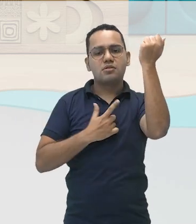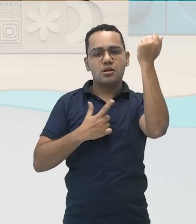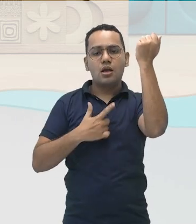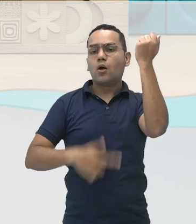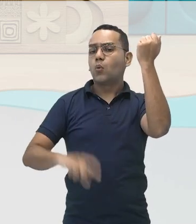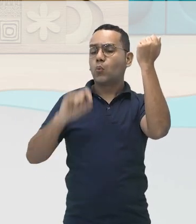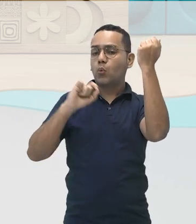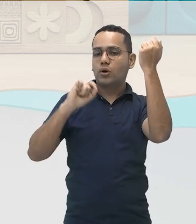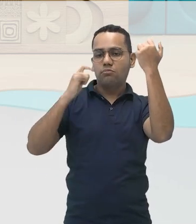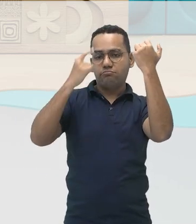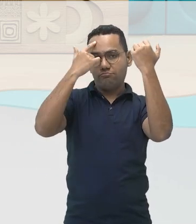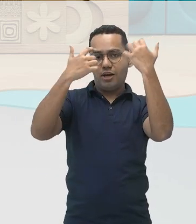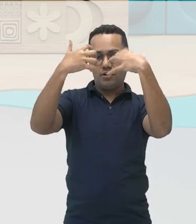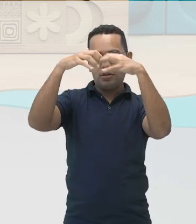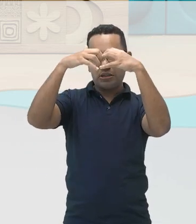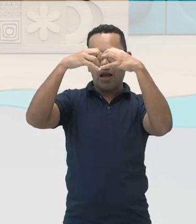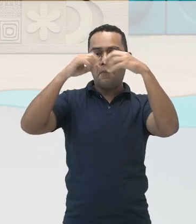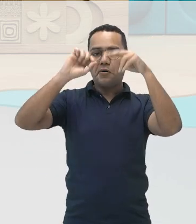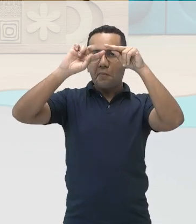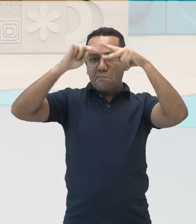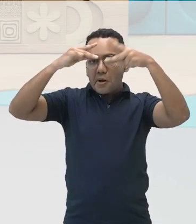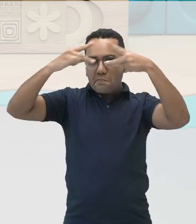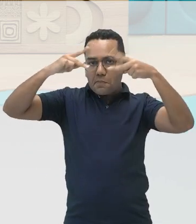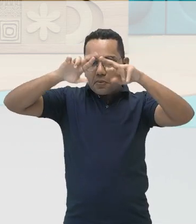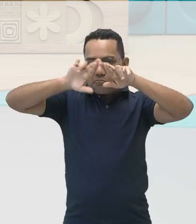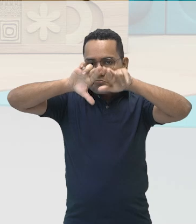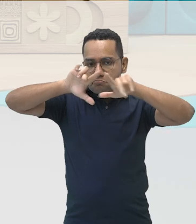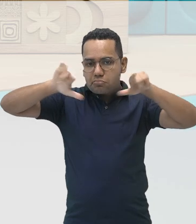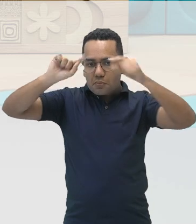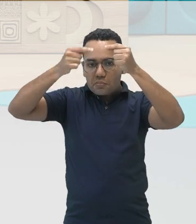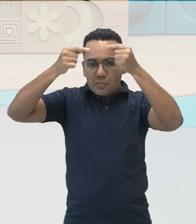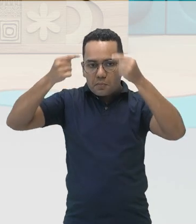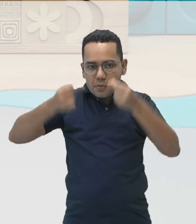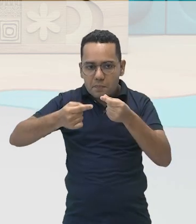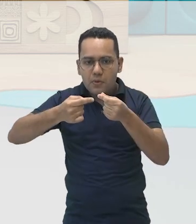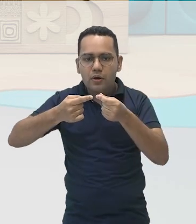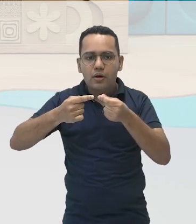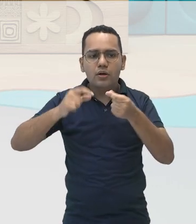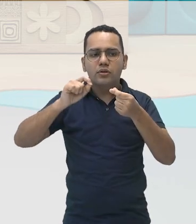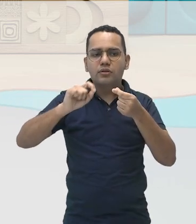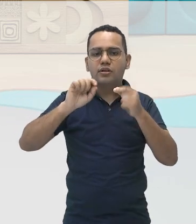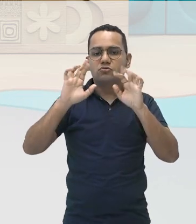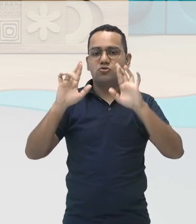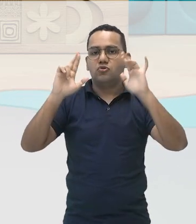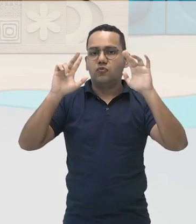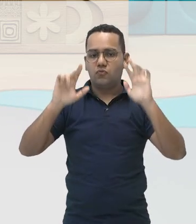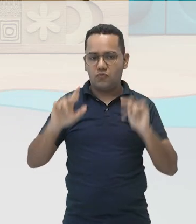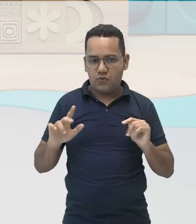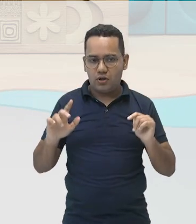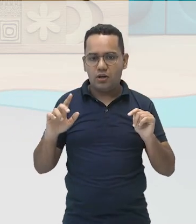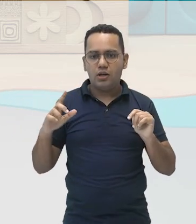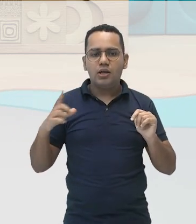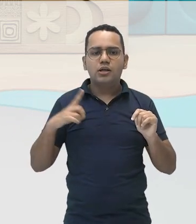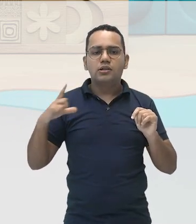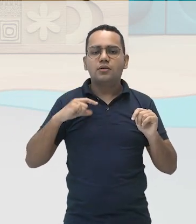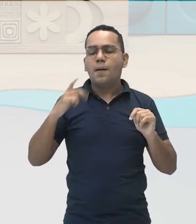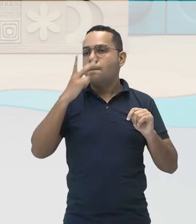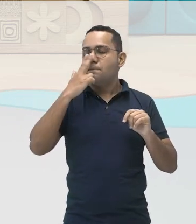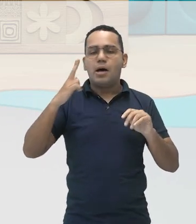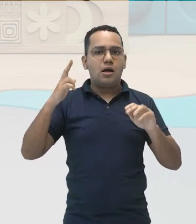do cérebro, os impulsos elétricos dos neurônios e os sinais químicos cerebrais se tornam anormais, deixando a sua